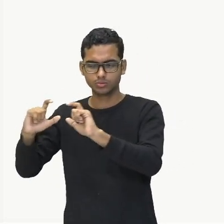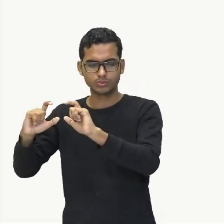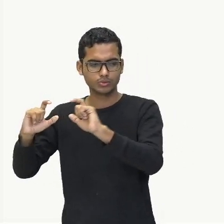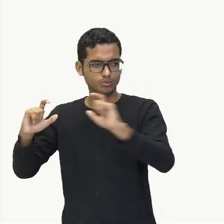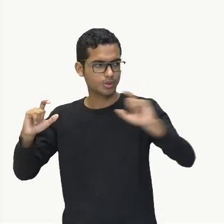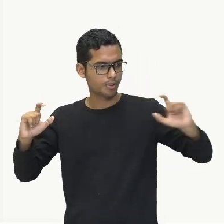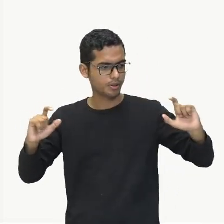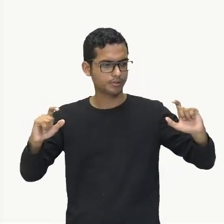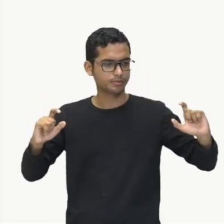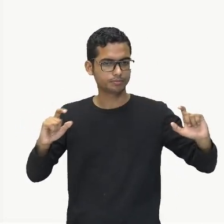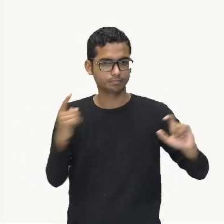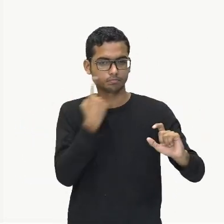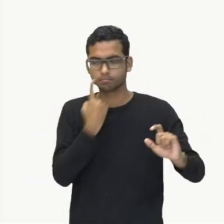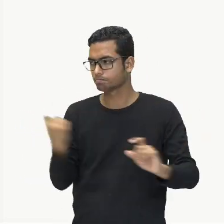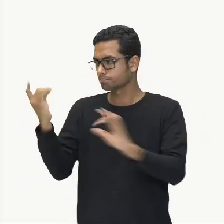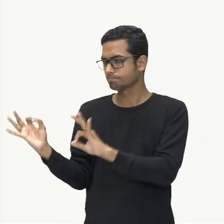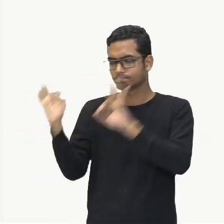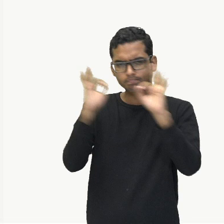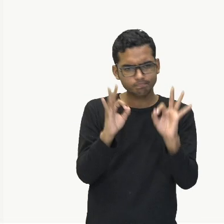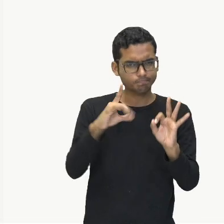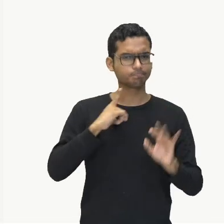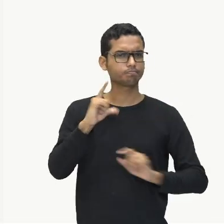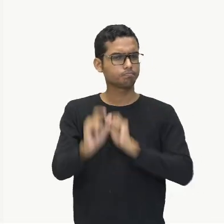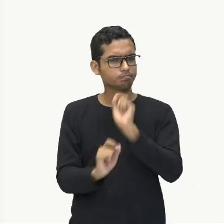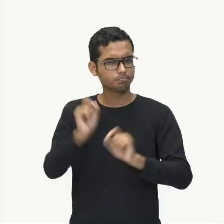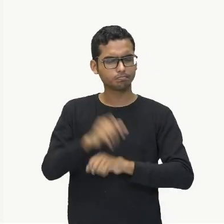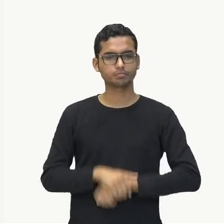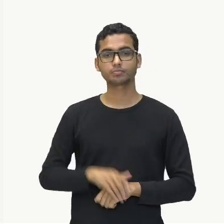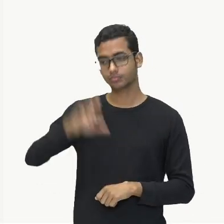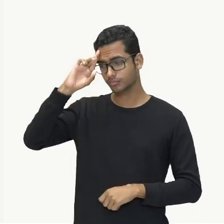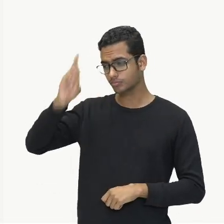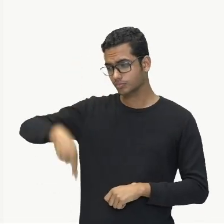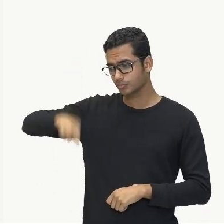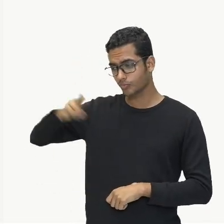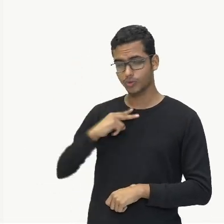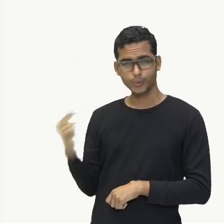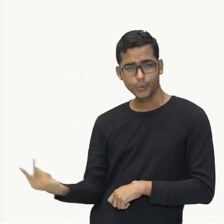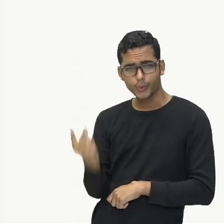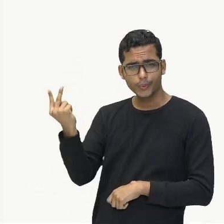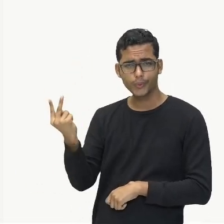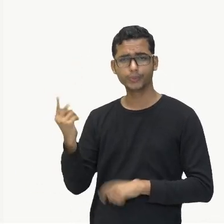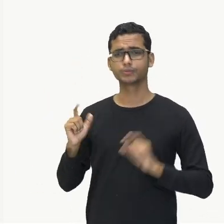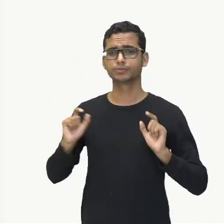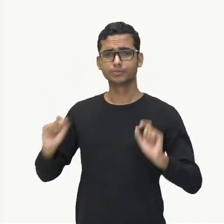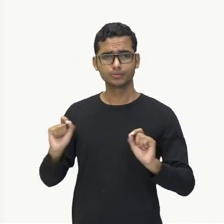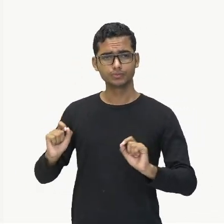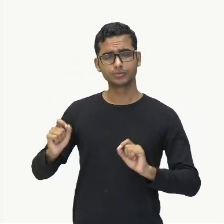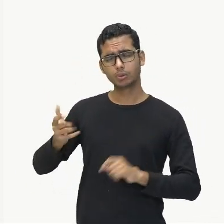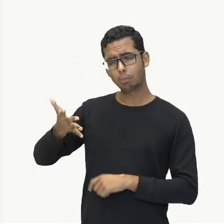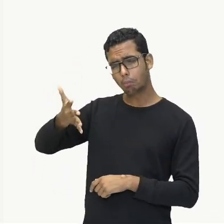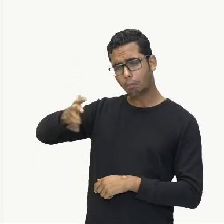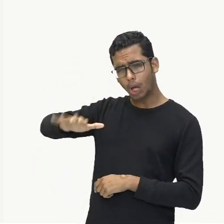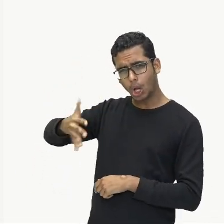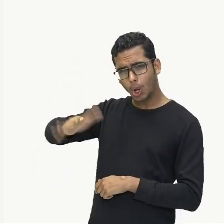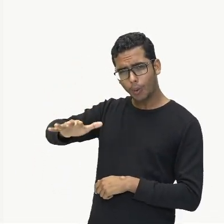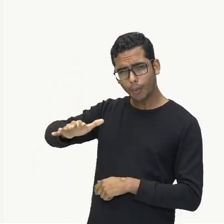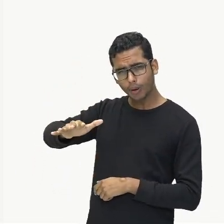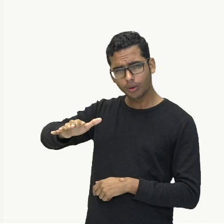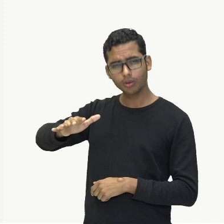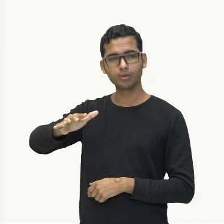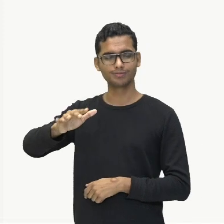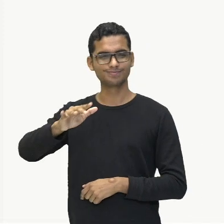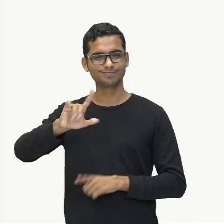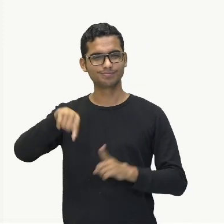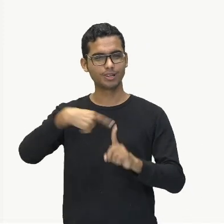aqui, ó, eu tenho uma razão em que o valor ele deu mais ou menos, né? Ou seja, eu tenho